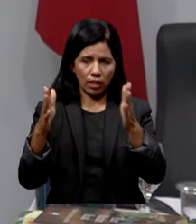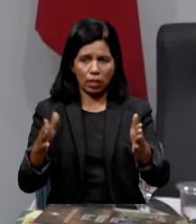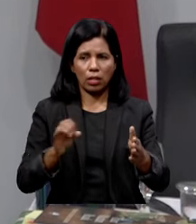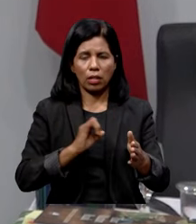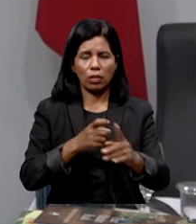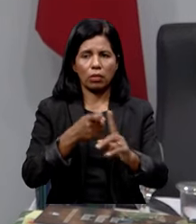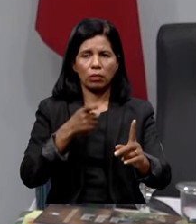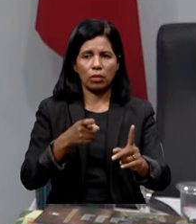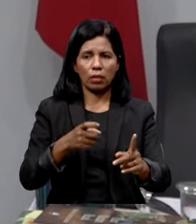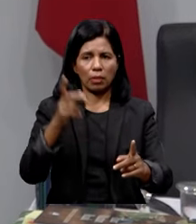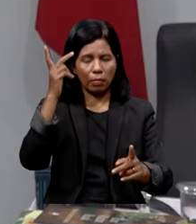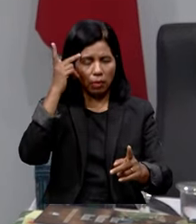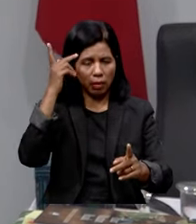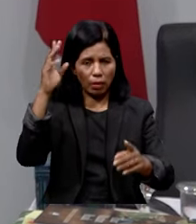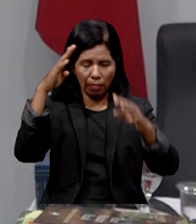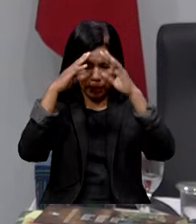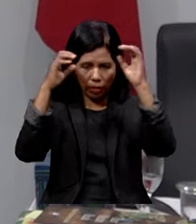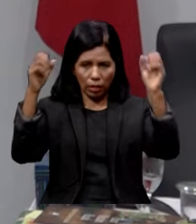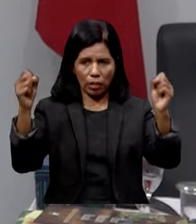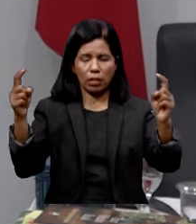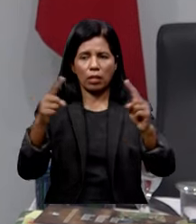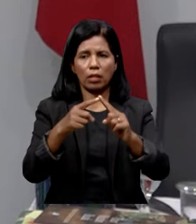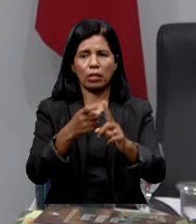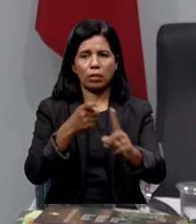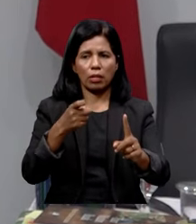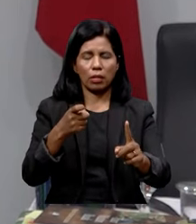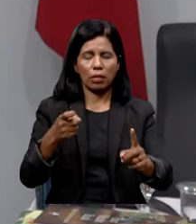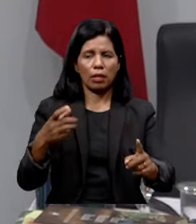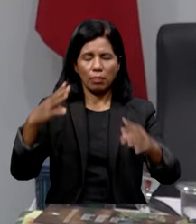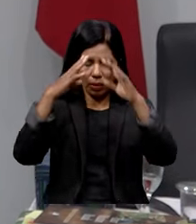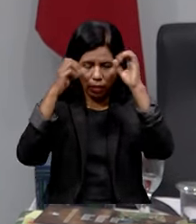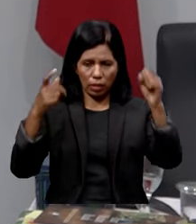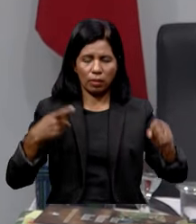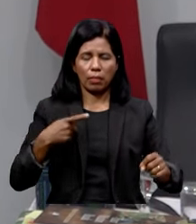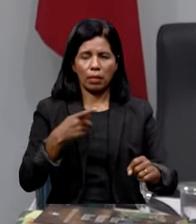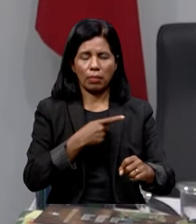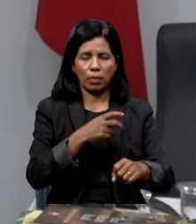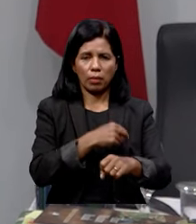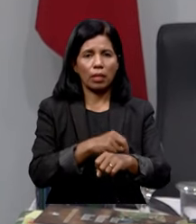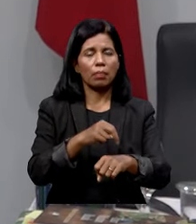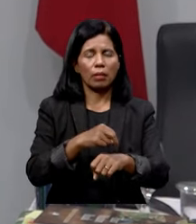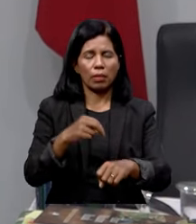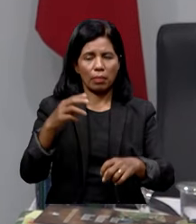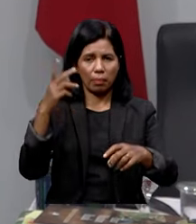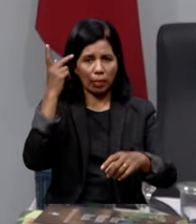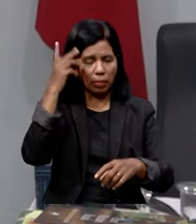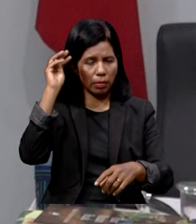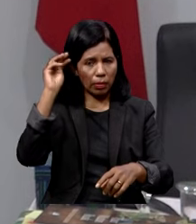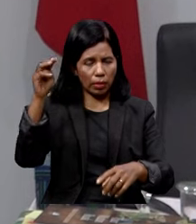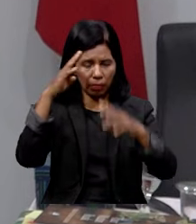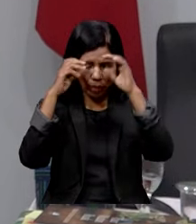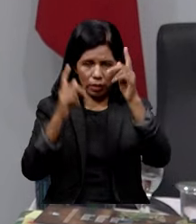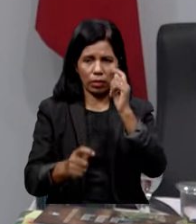usi sua excelência o presidente da república, liu usi presidente do parlamento, primeiro ministro, presente um recurso